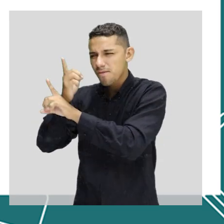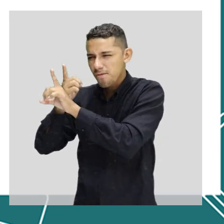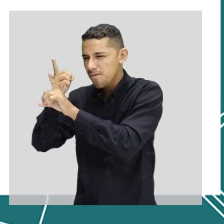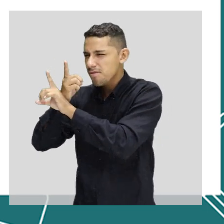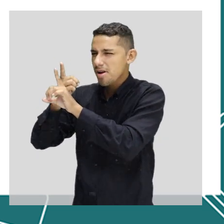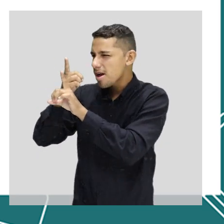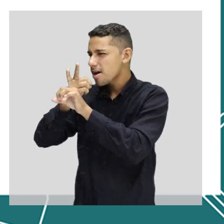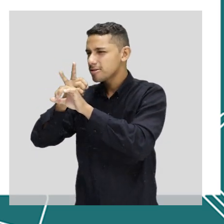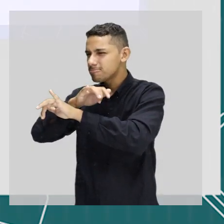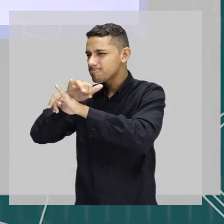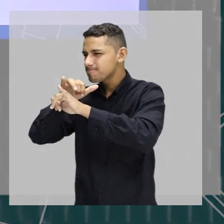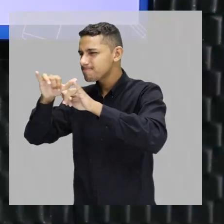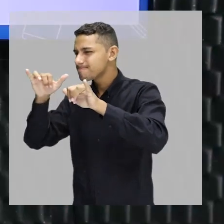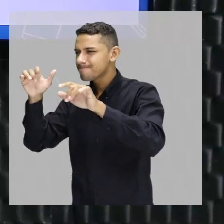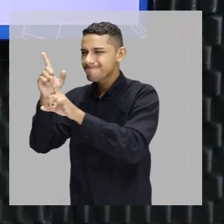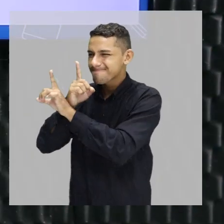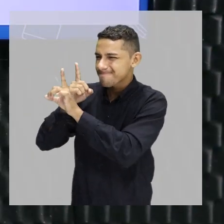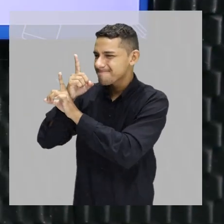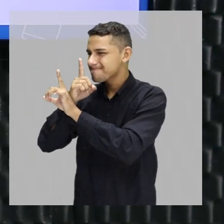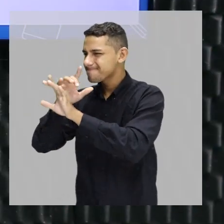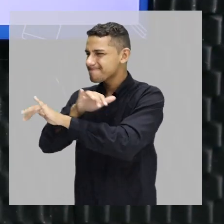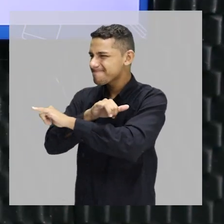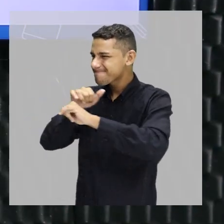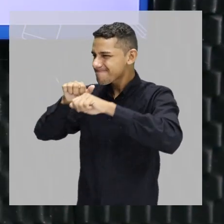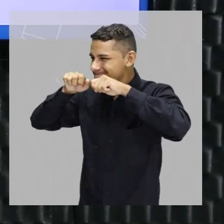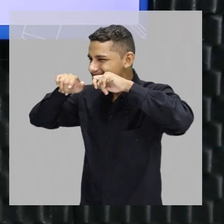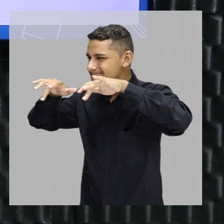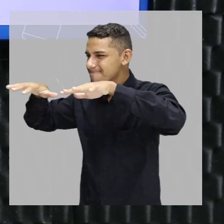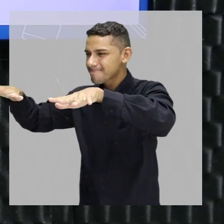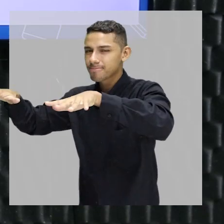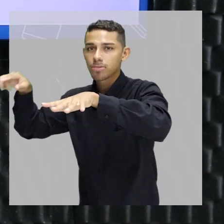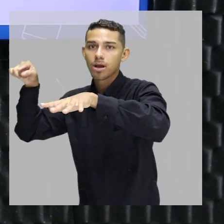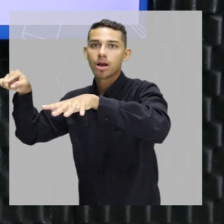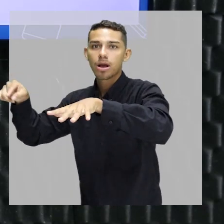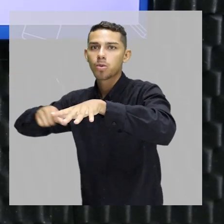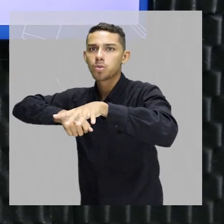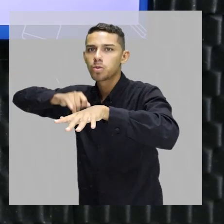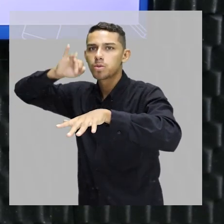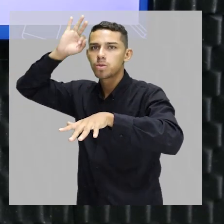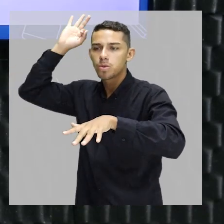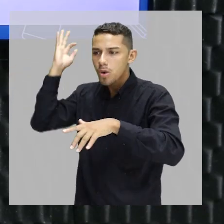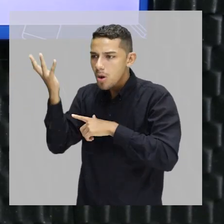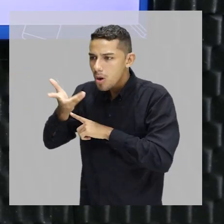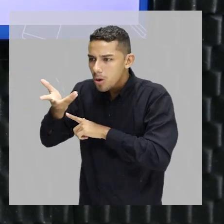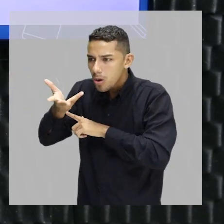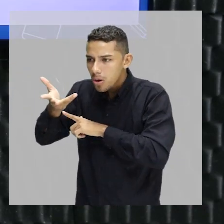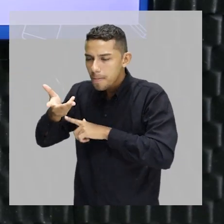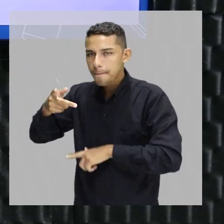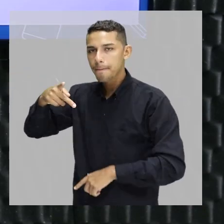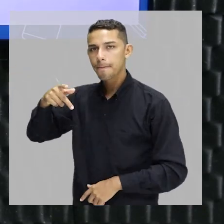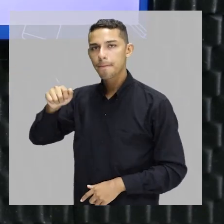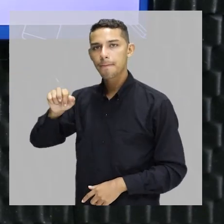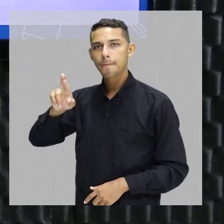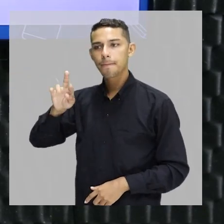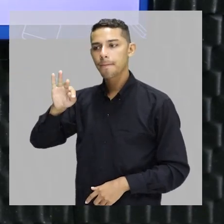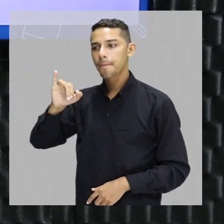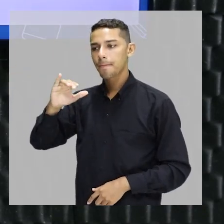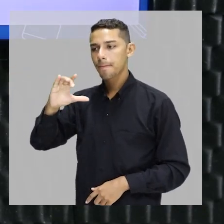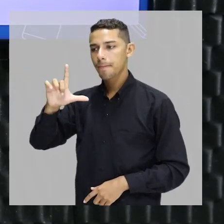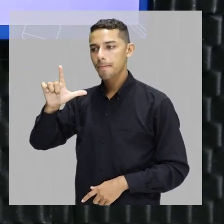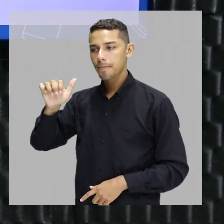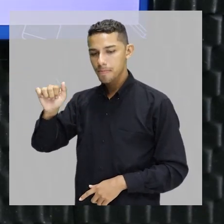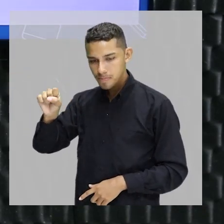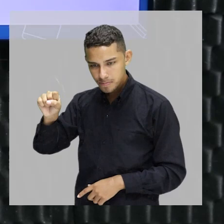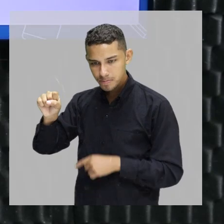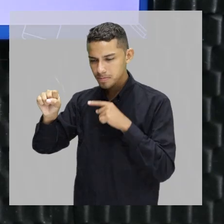foram aí espalhadas, né, sobre esses aceleradores de partículas, tá ok? Então vamos ver como é que eles funcionam, porquê,